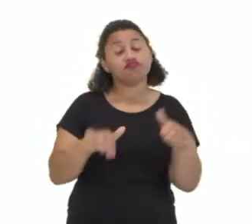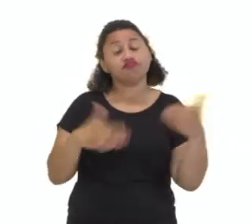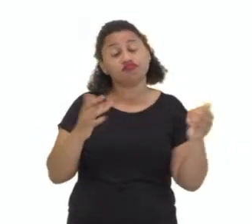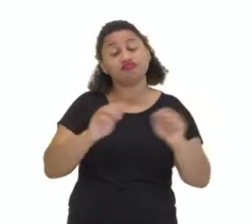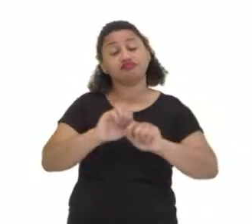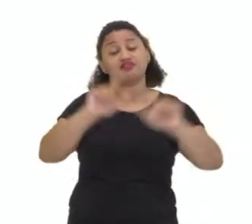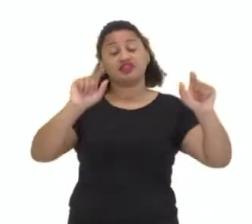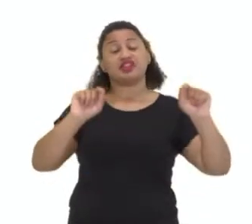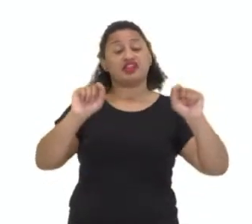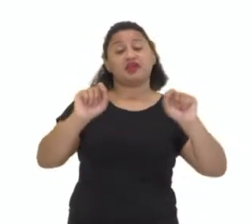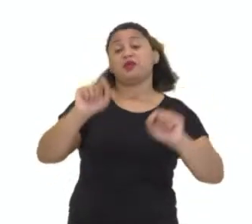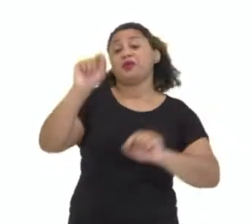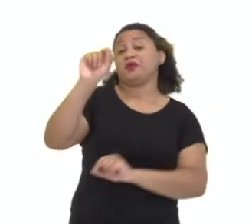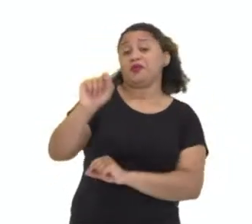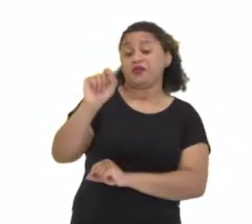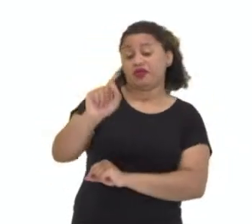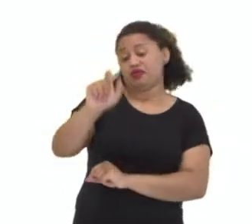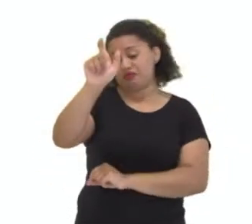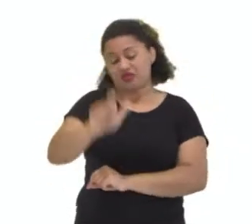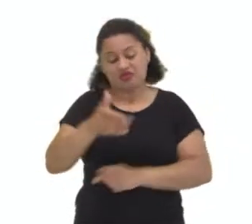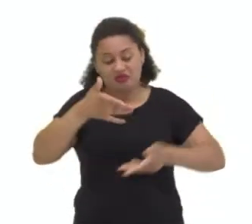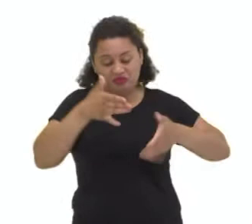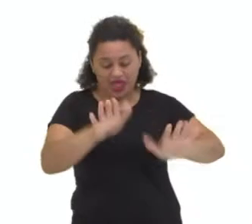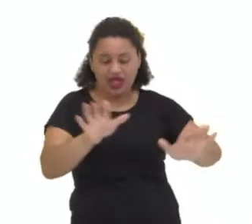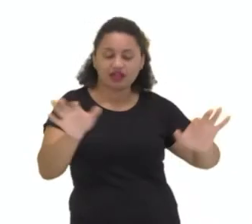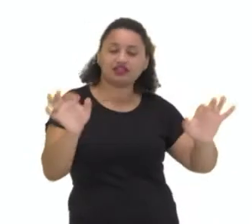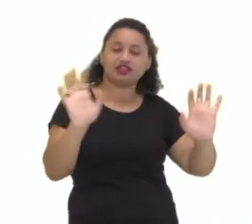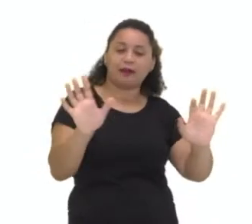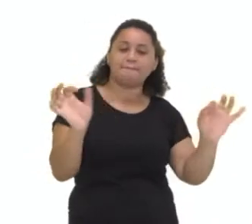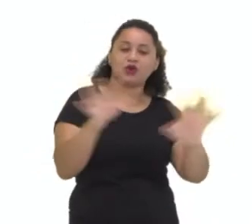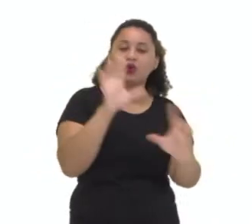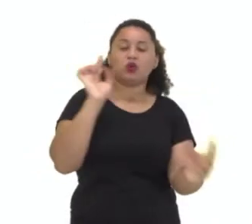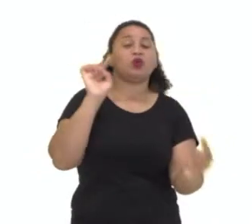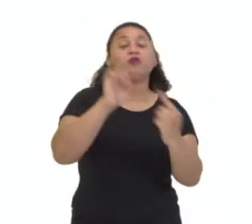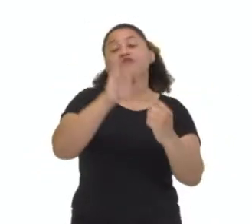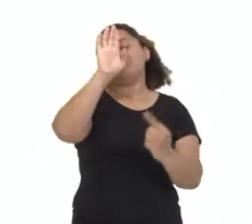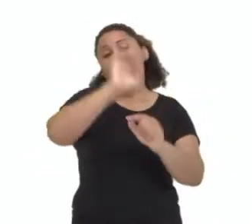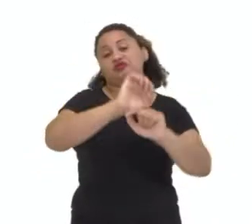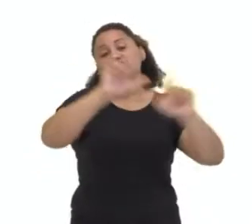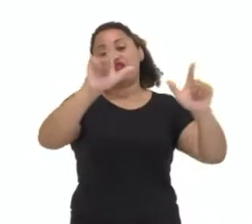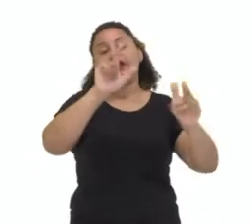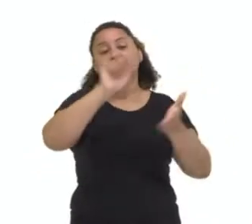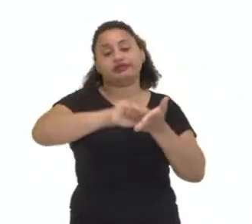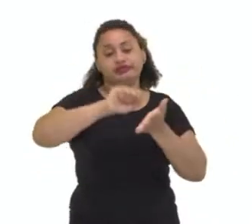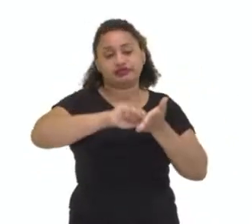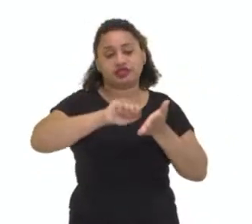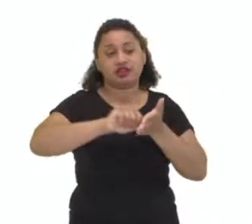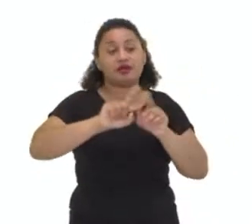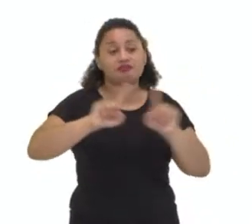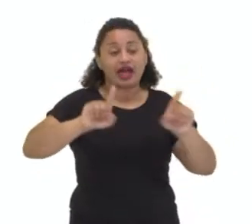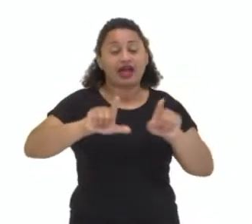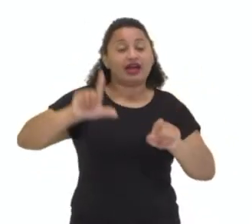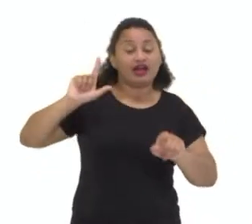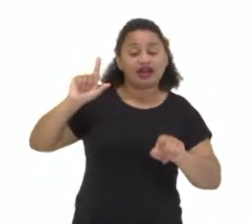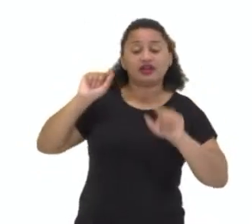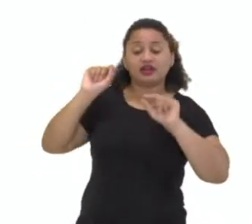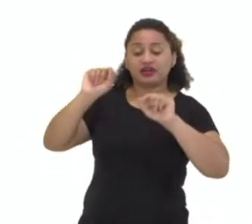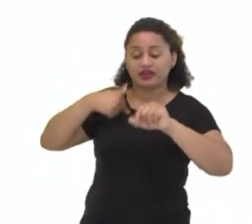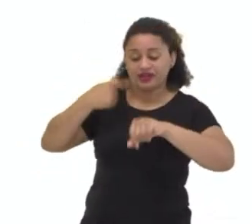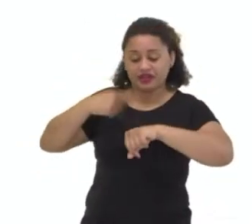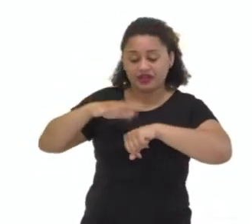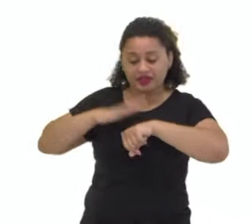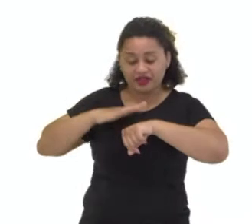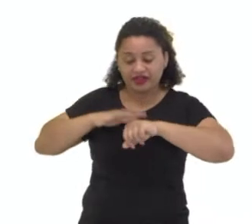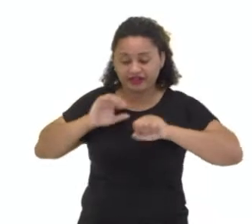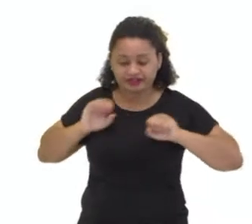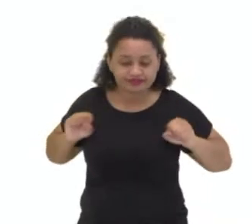escrever, que ninguém nasce com a sina imperiosa, iniludível de escrever, mas antes impõe a si próprio aquele